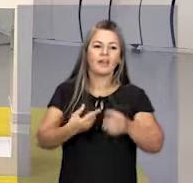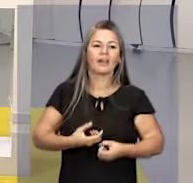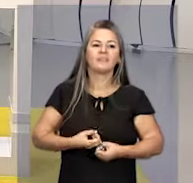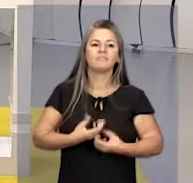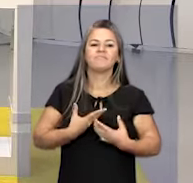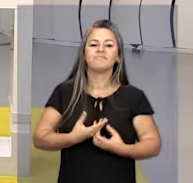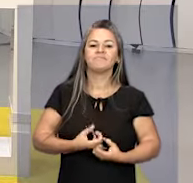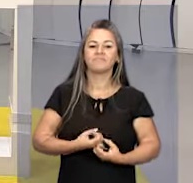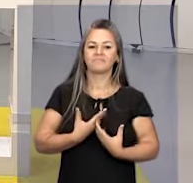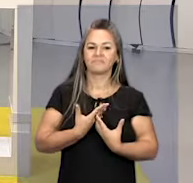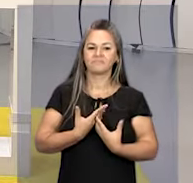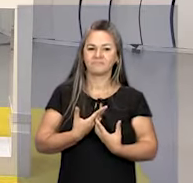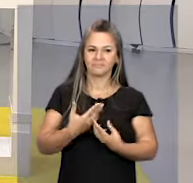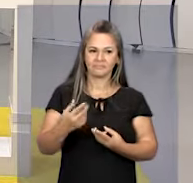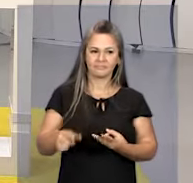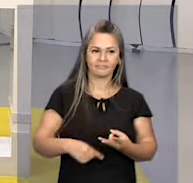vida.